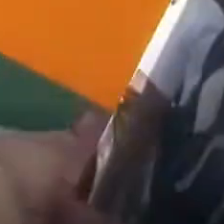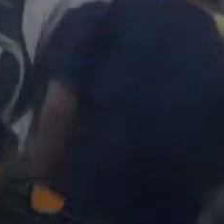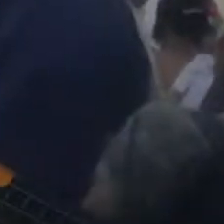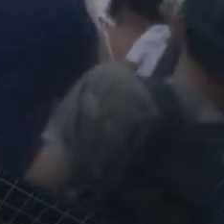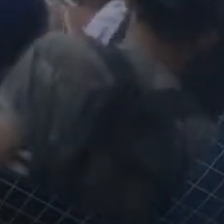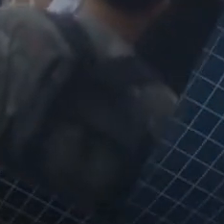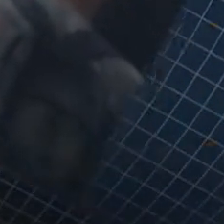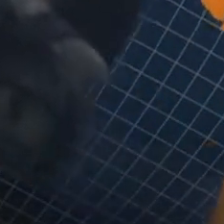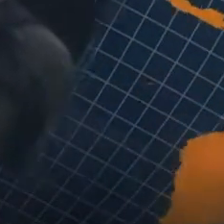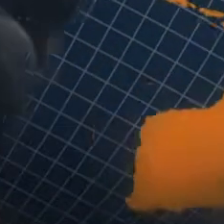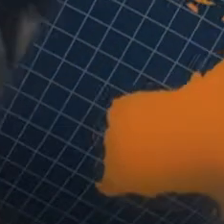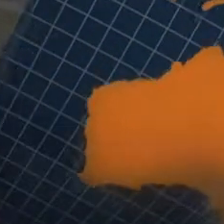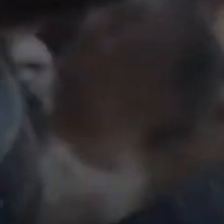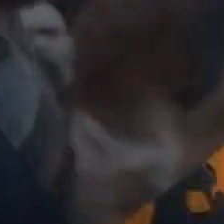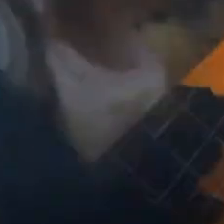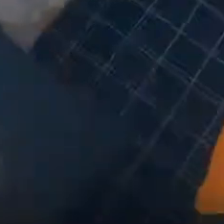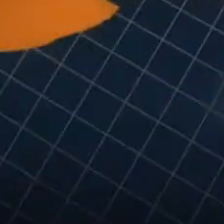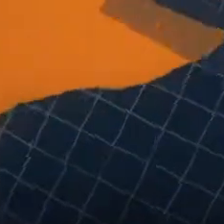o